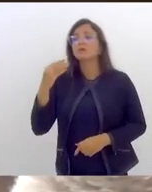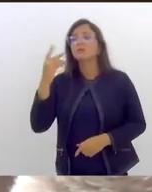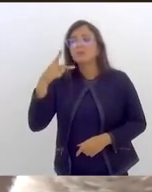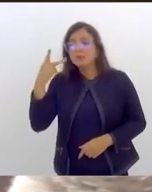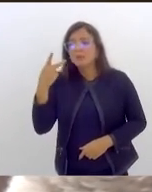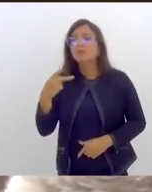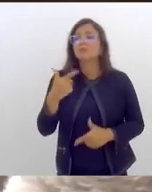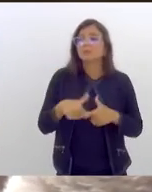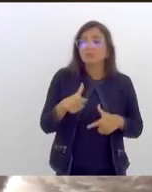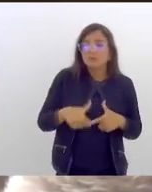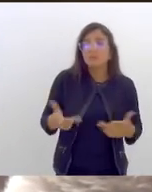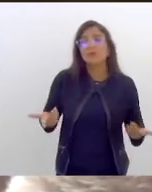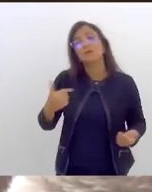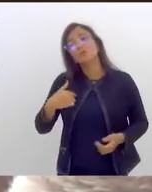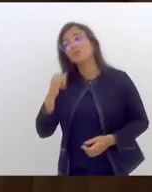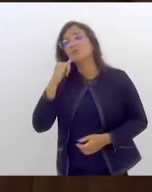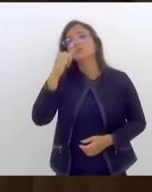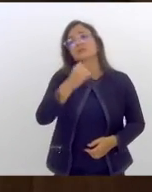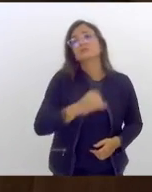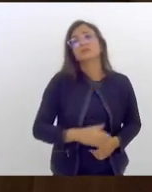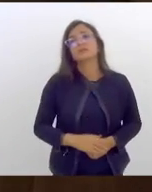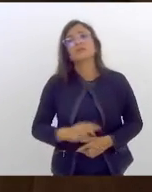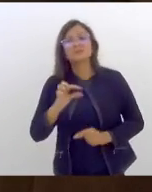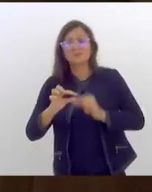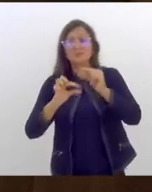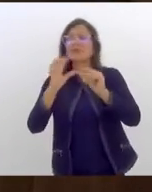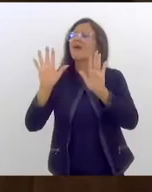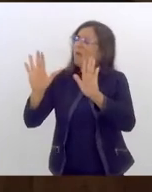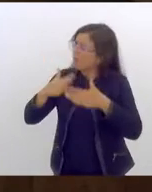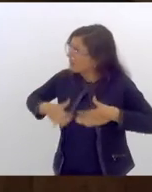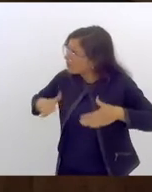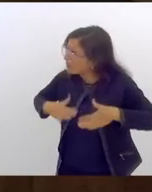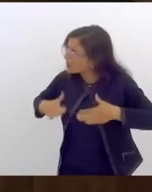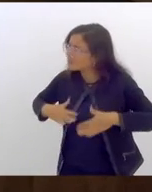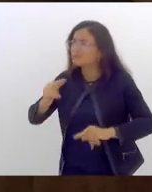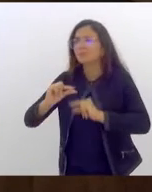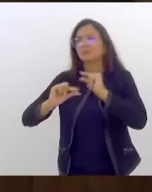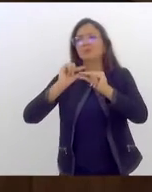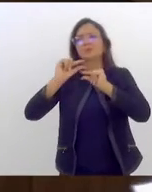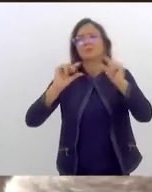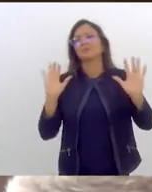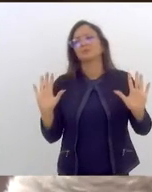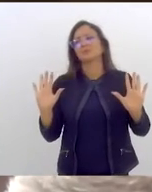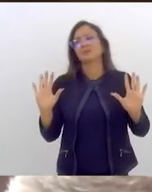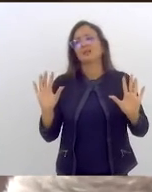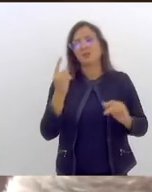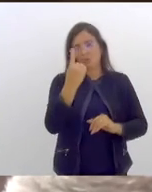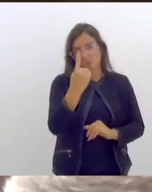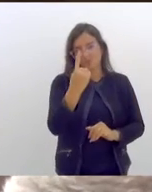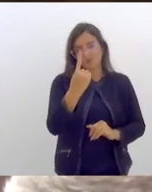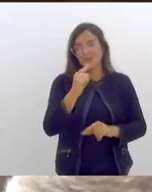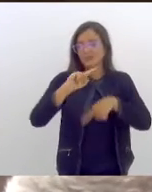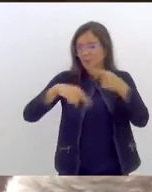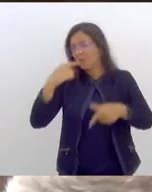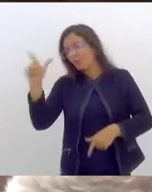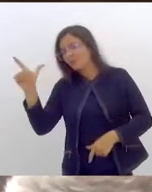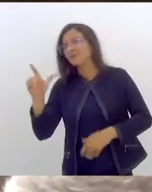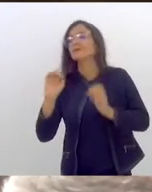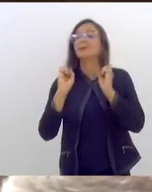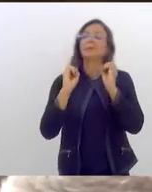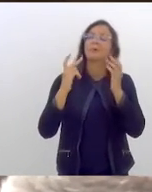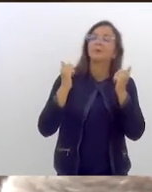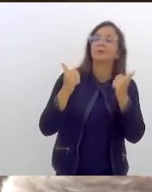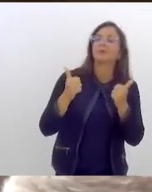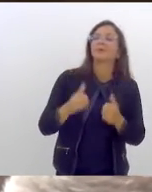então comunicando cada dia eu fui aprendendo também não é com essa vontade toda não devagar um de cada vez assim pô